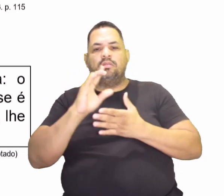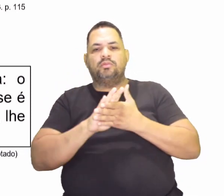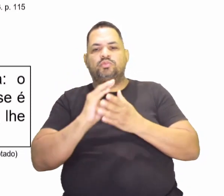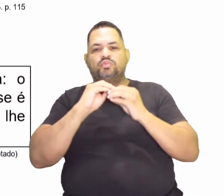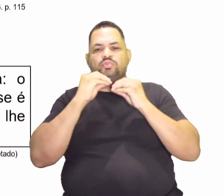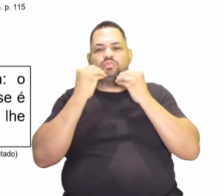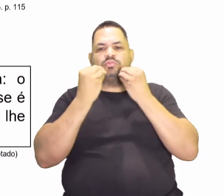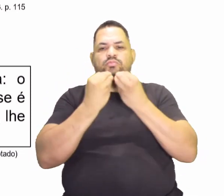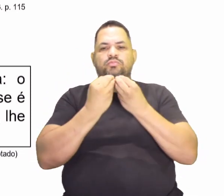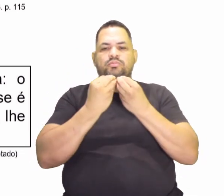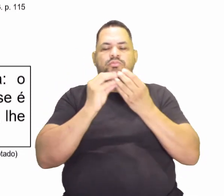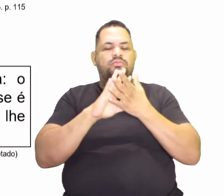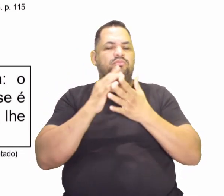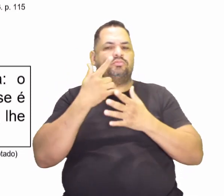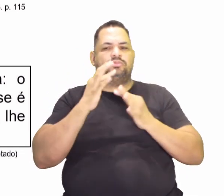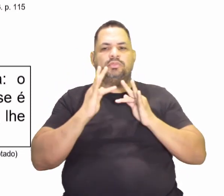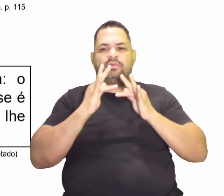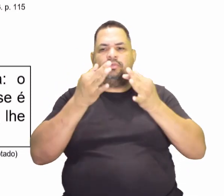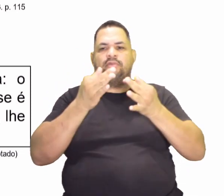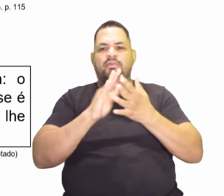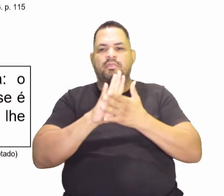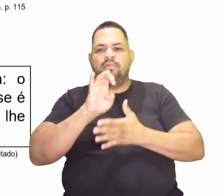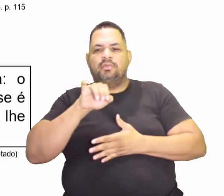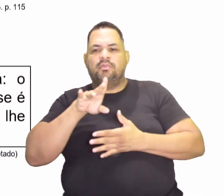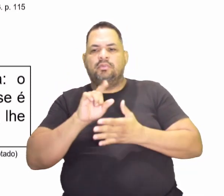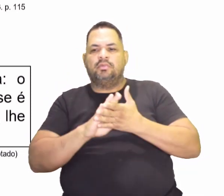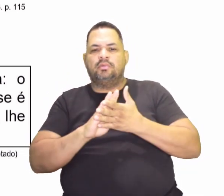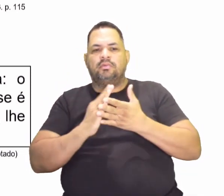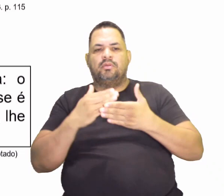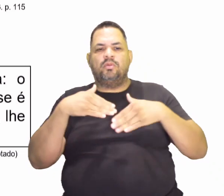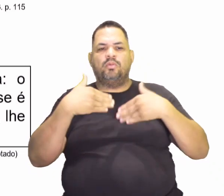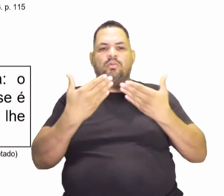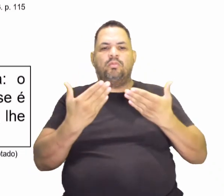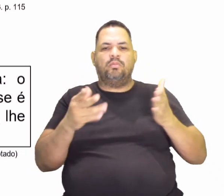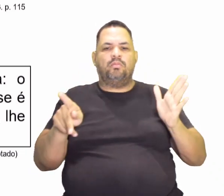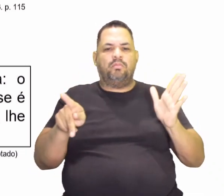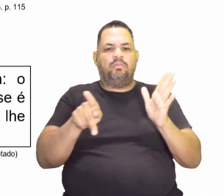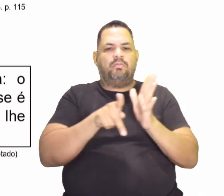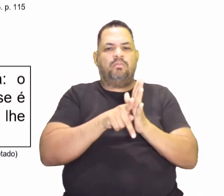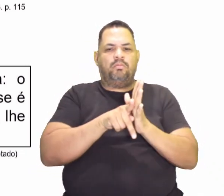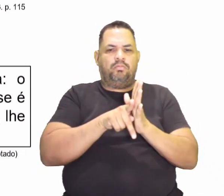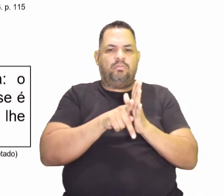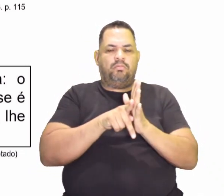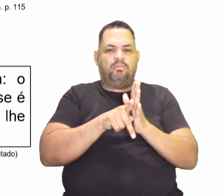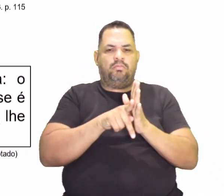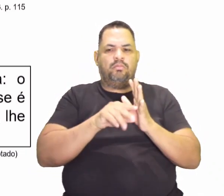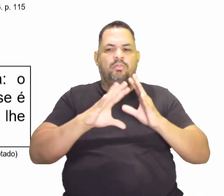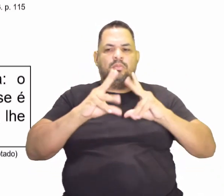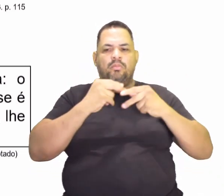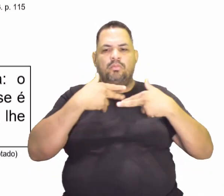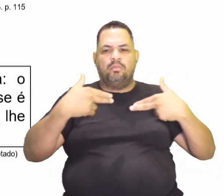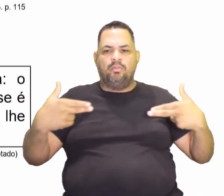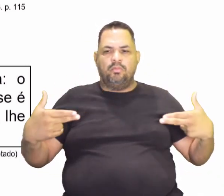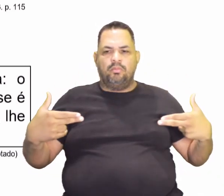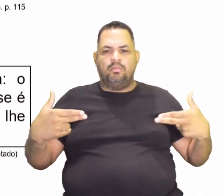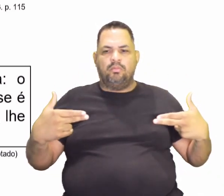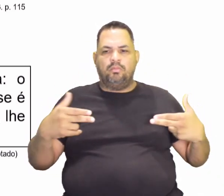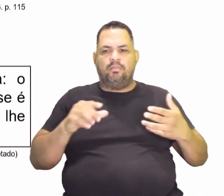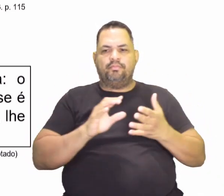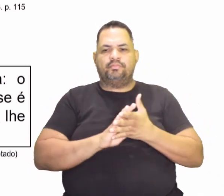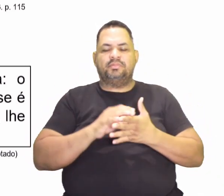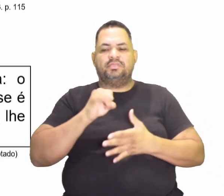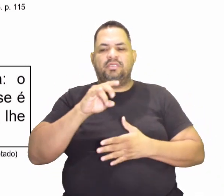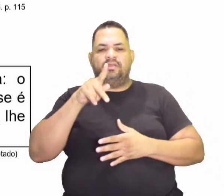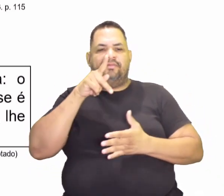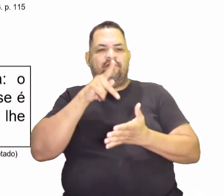independente e onisciente, onipotente, e pela qual eu próprio e todas as coisas que são, se